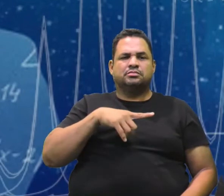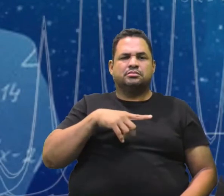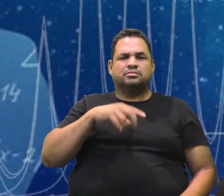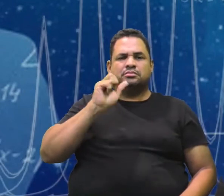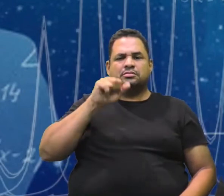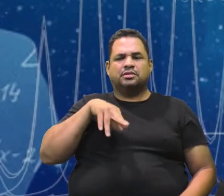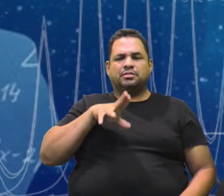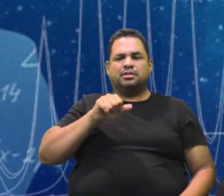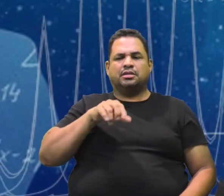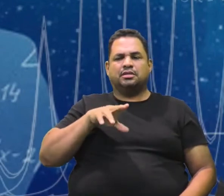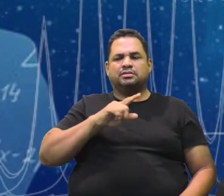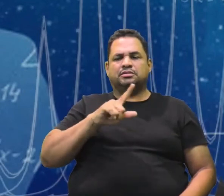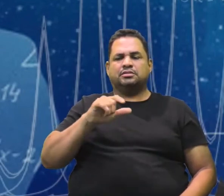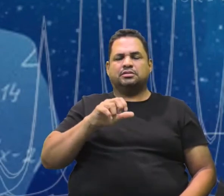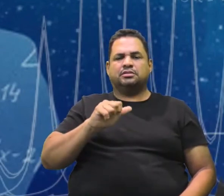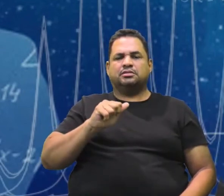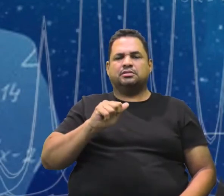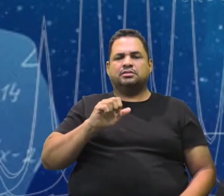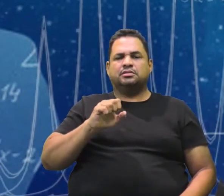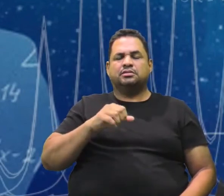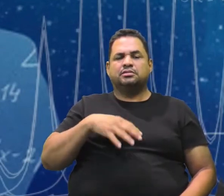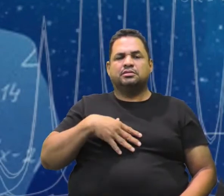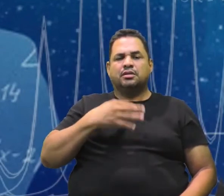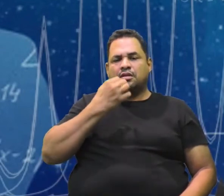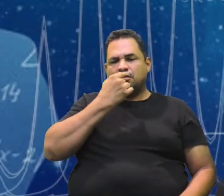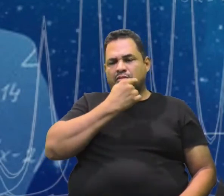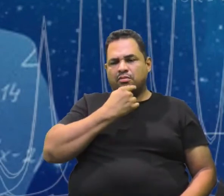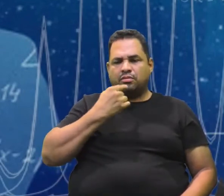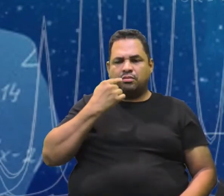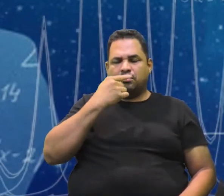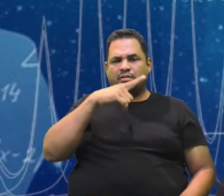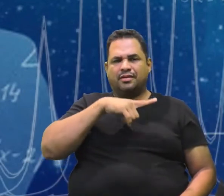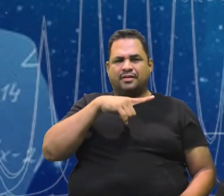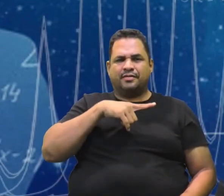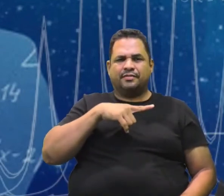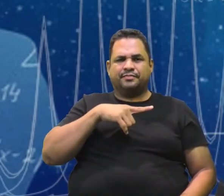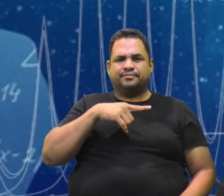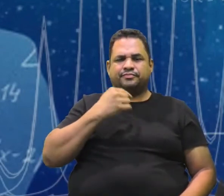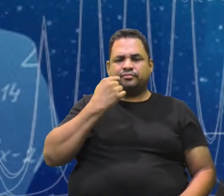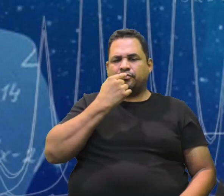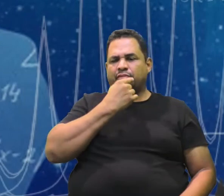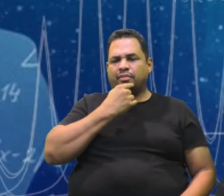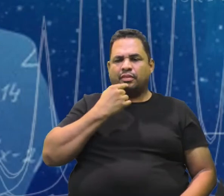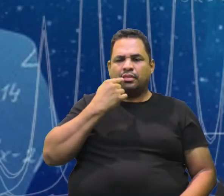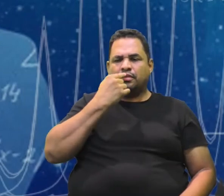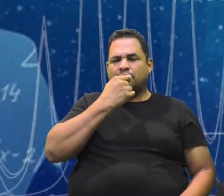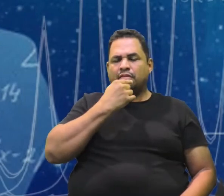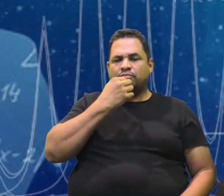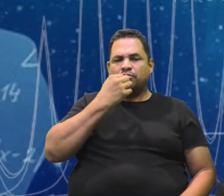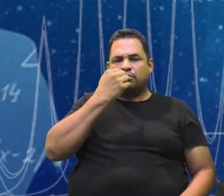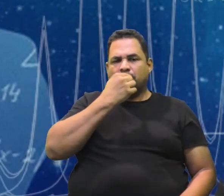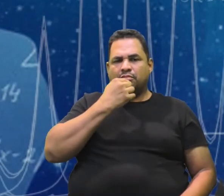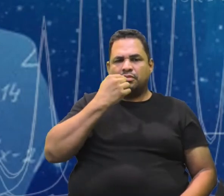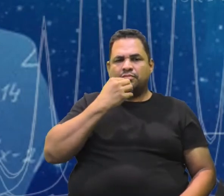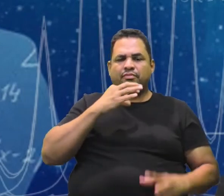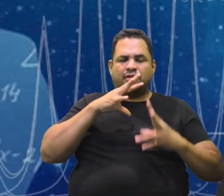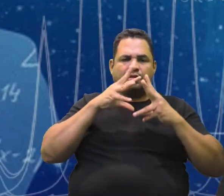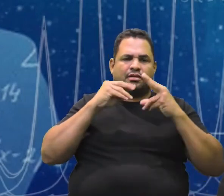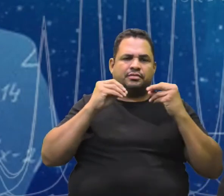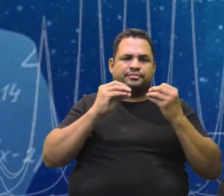amilase salivar, que é uma enzima que existe na saliva, para quando você